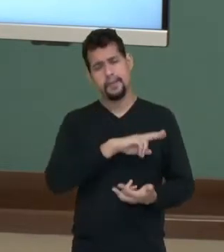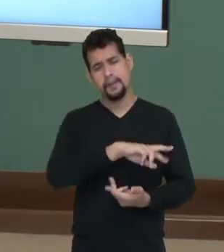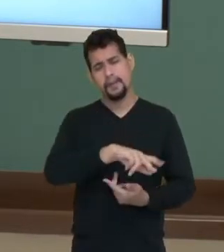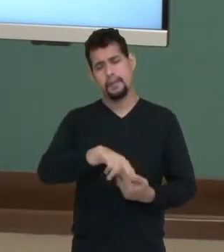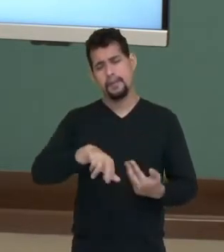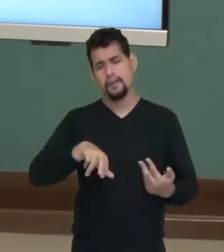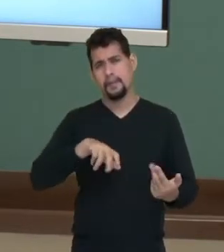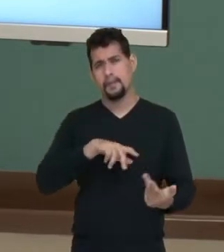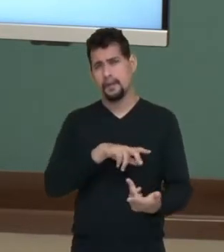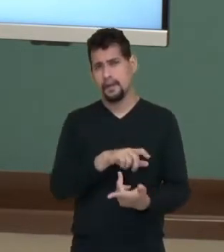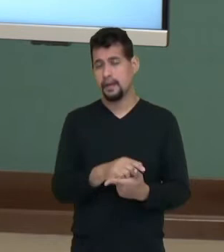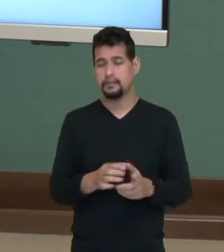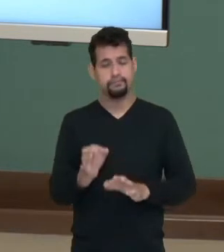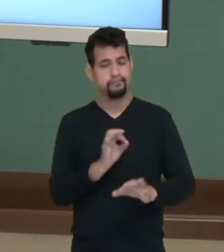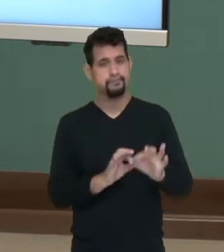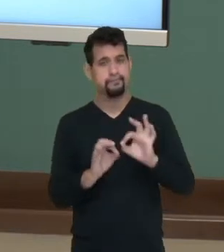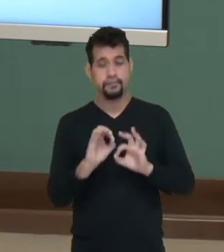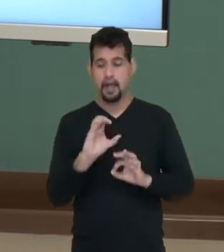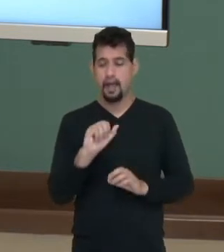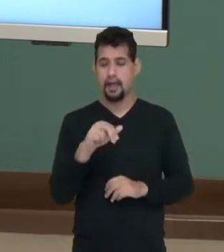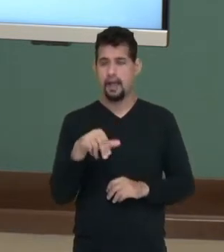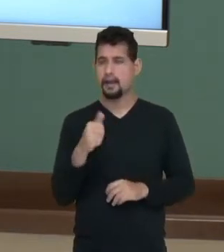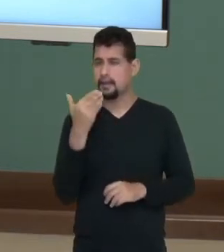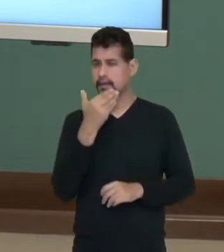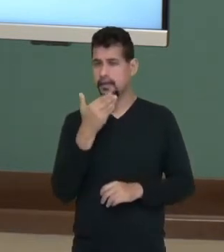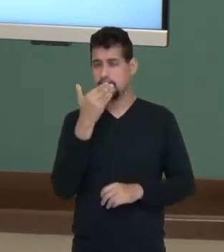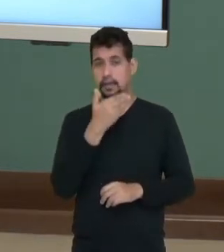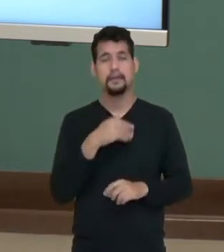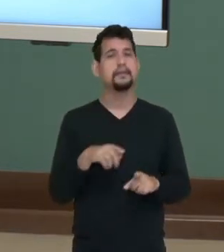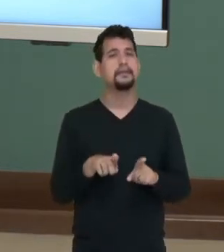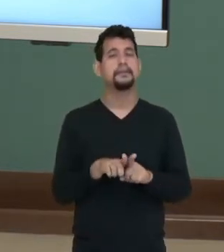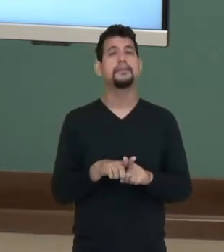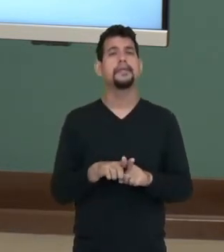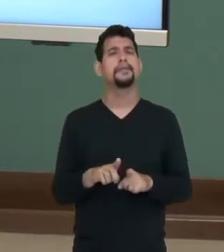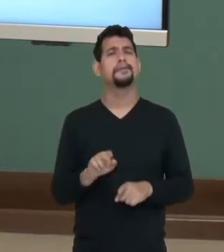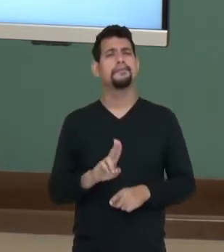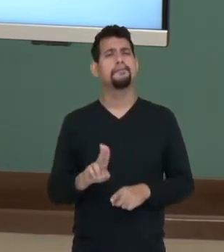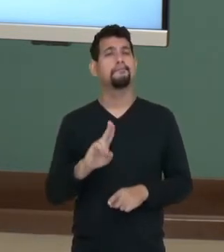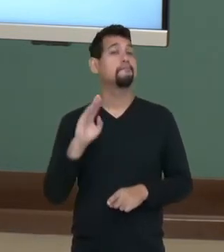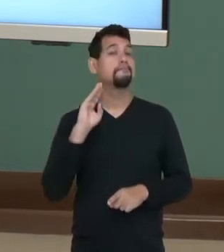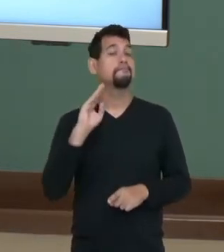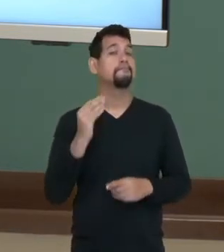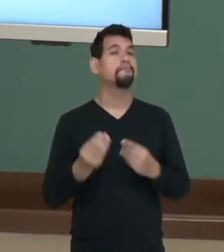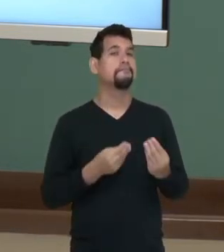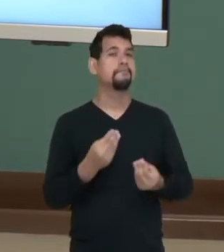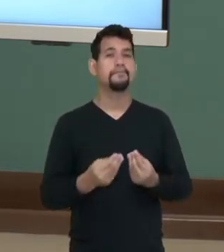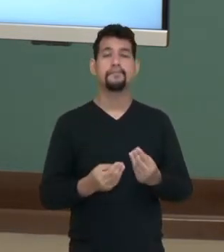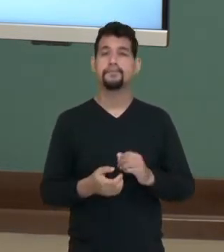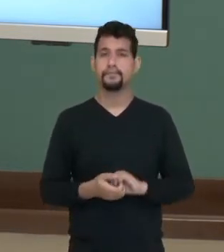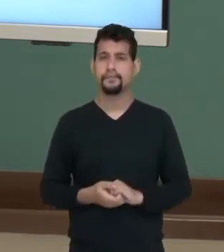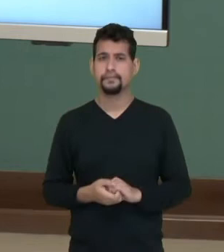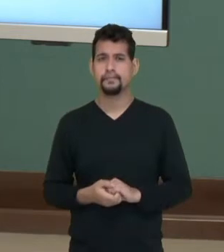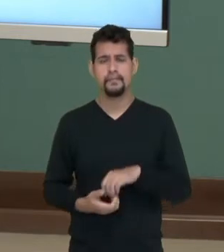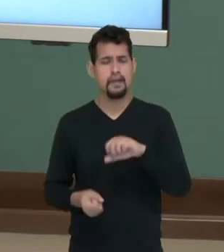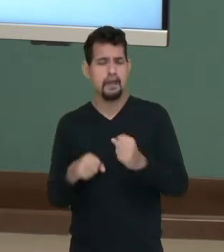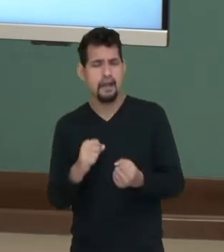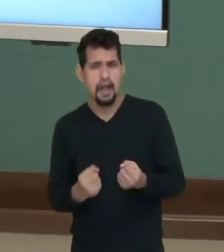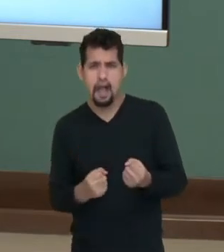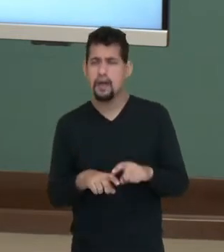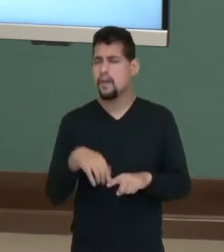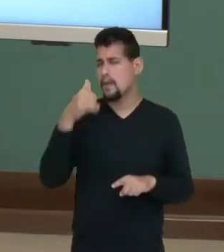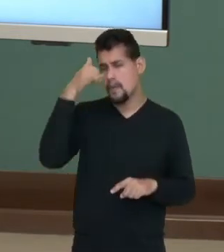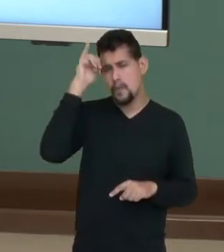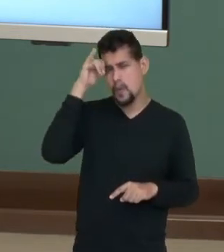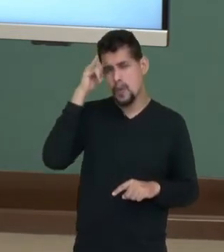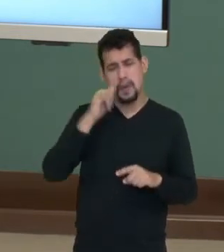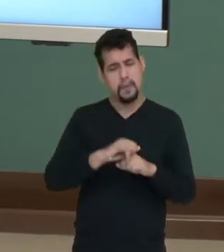fazer a moagem da cana de açúcar, puxar então a cana de açúcar por meio de carros de boi, né, e assim por